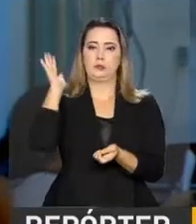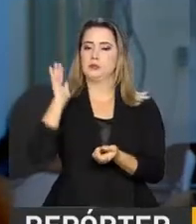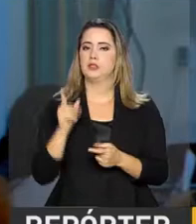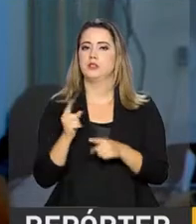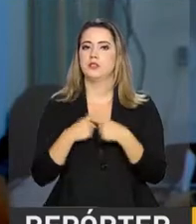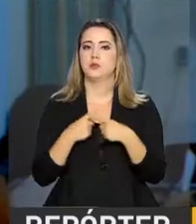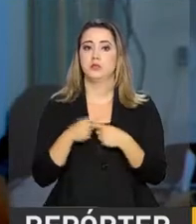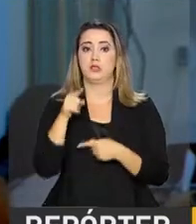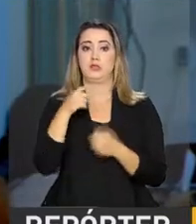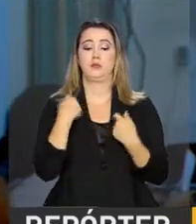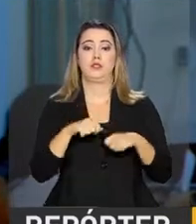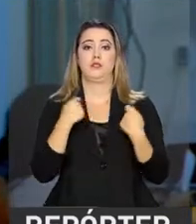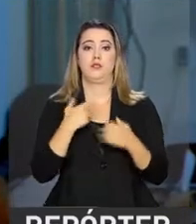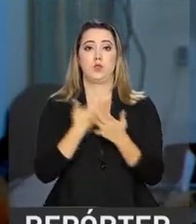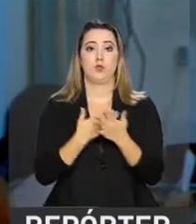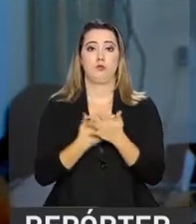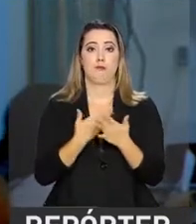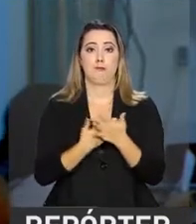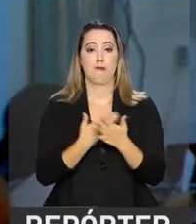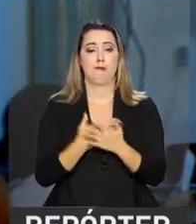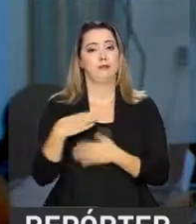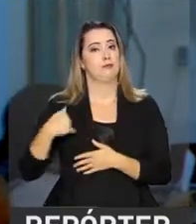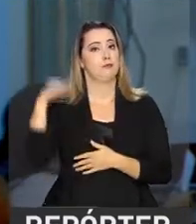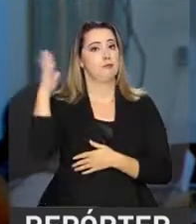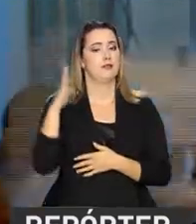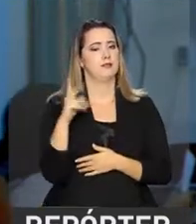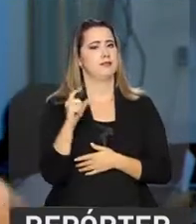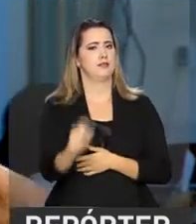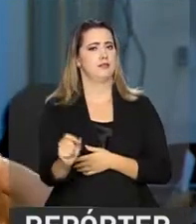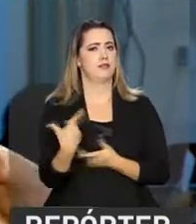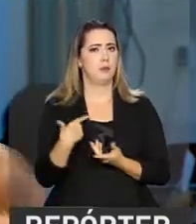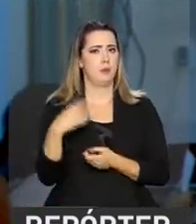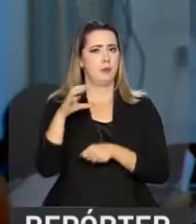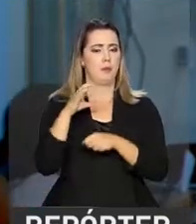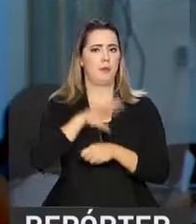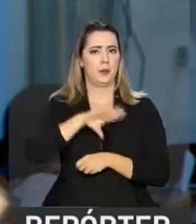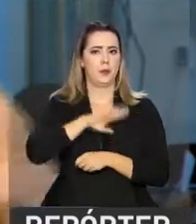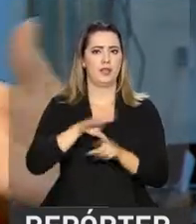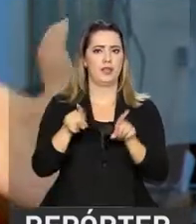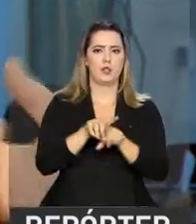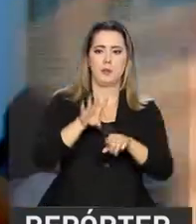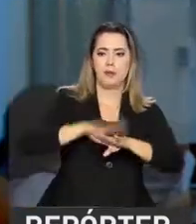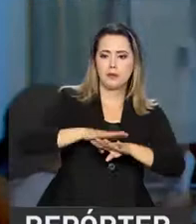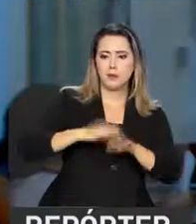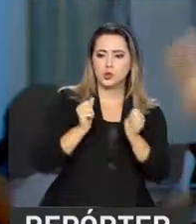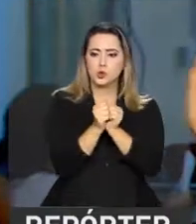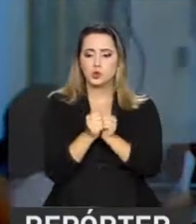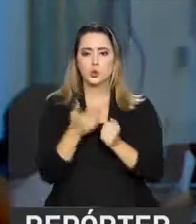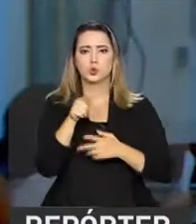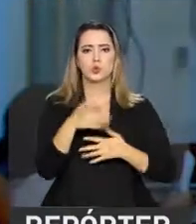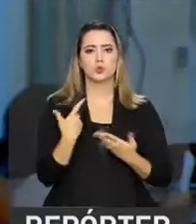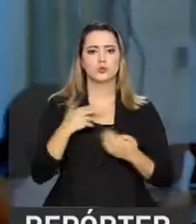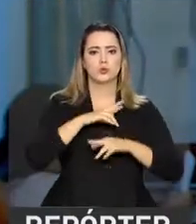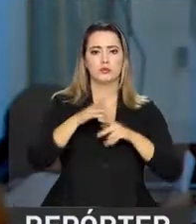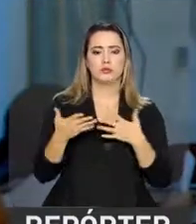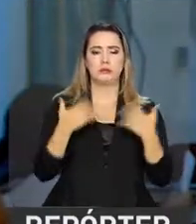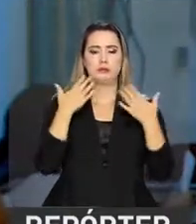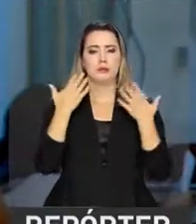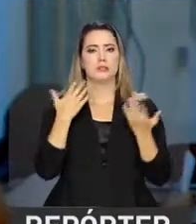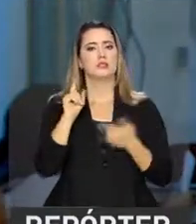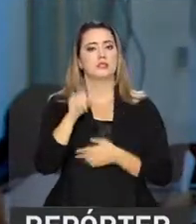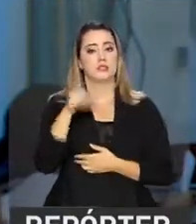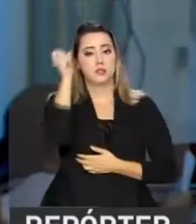fato de que você tinha que estudar pra falar português para matemática o mesmo tempo isso que eu tava muita coisa